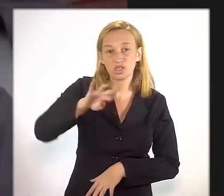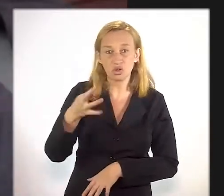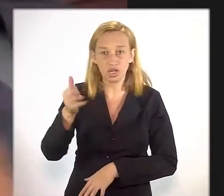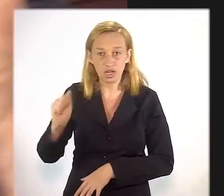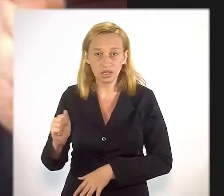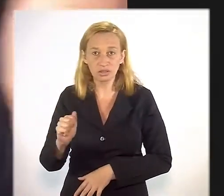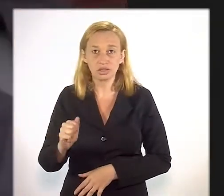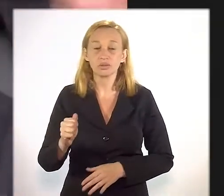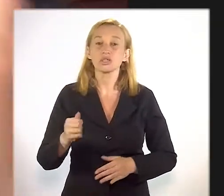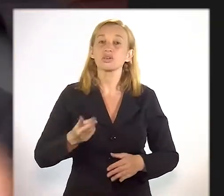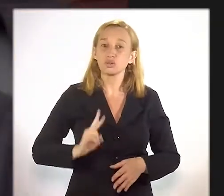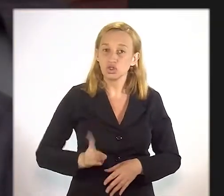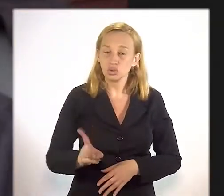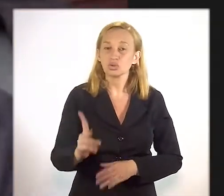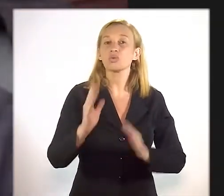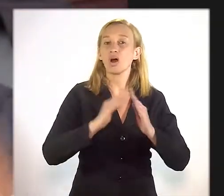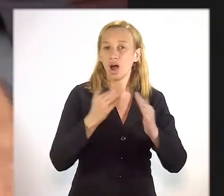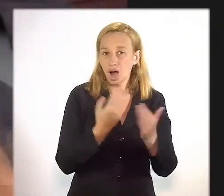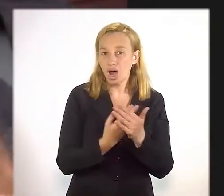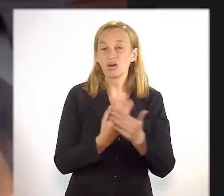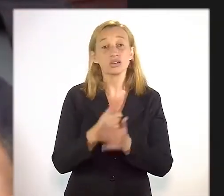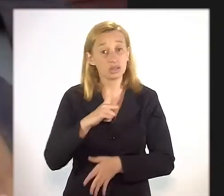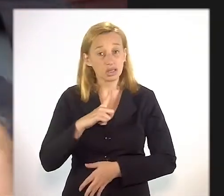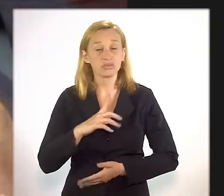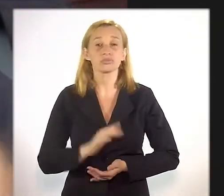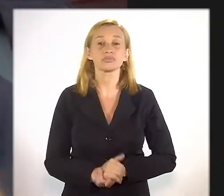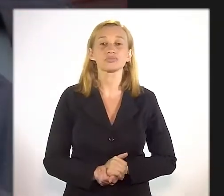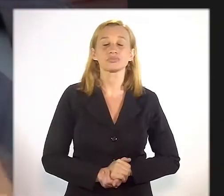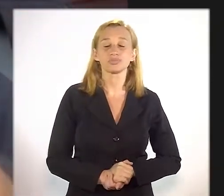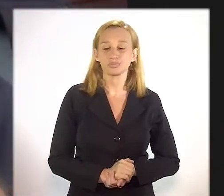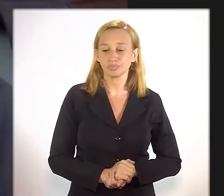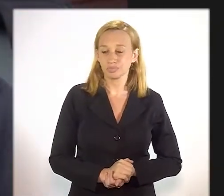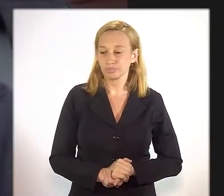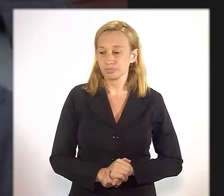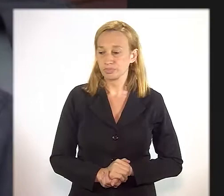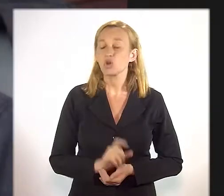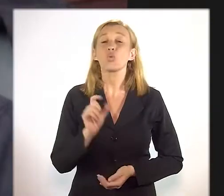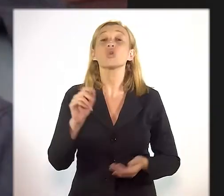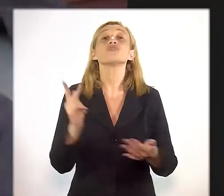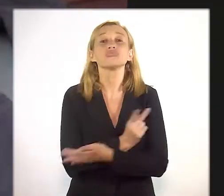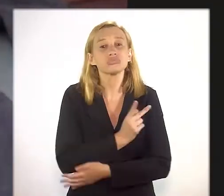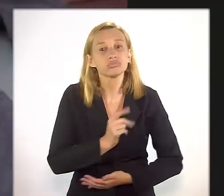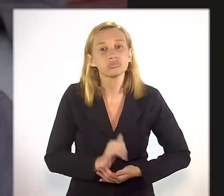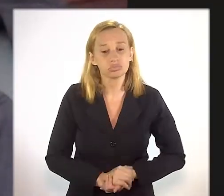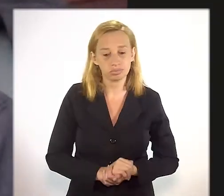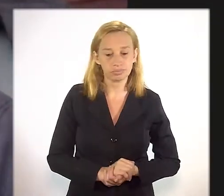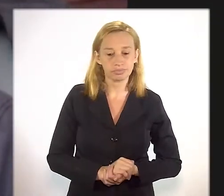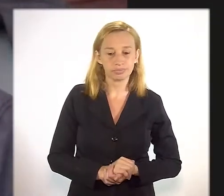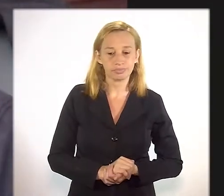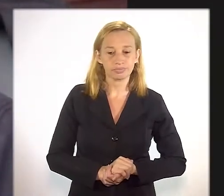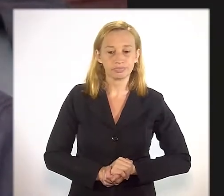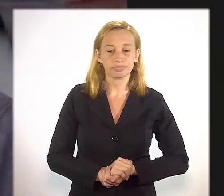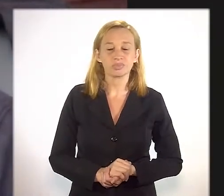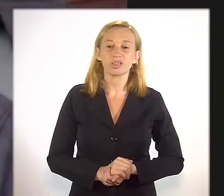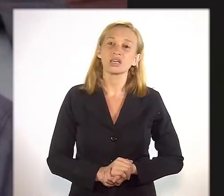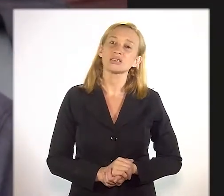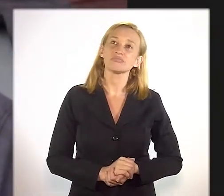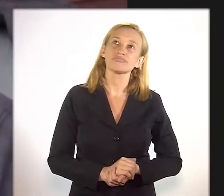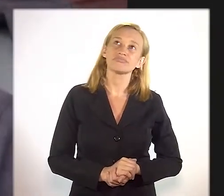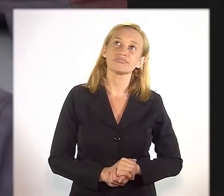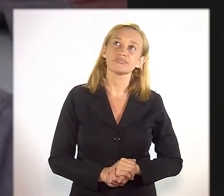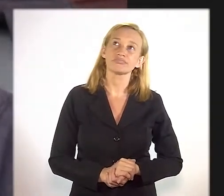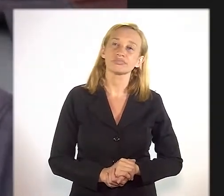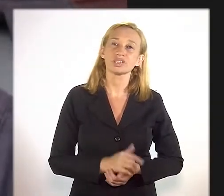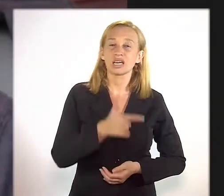montessorianas continuam a ter aula, a ter turma, embora tenham coisas muito boas, não é? O que aconteceu? Em meados da década de